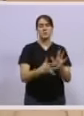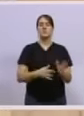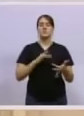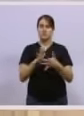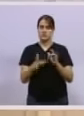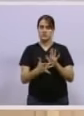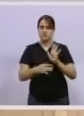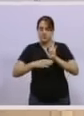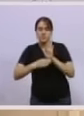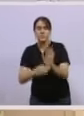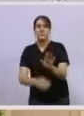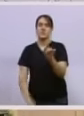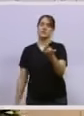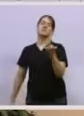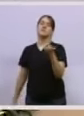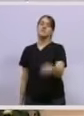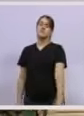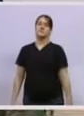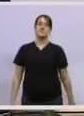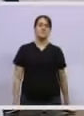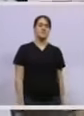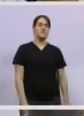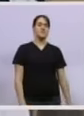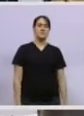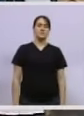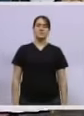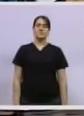Cirineu, Cristo vai lhe